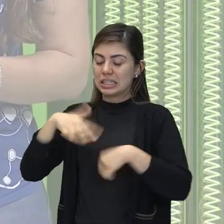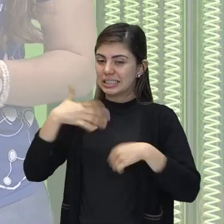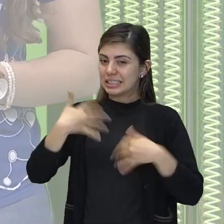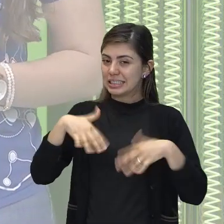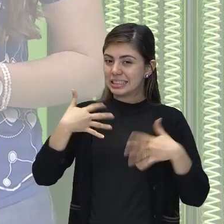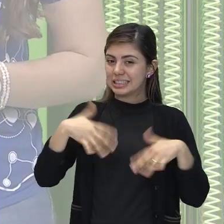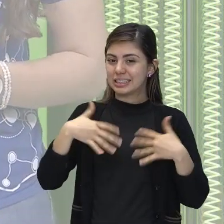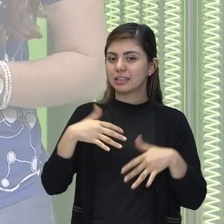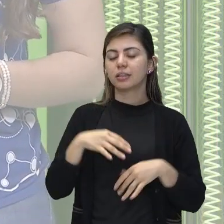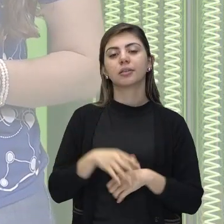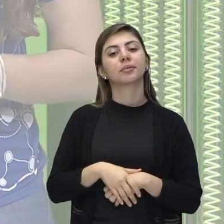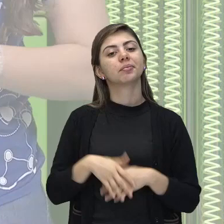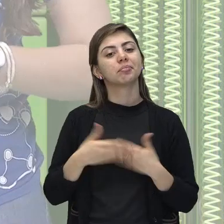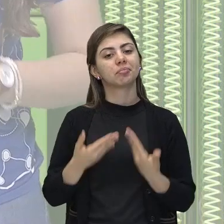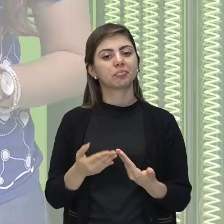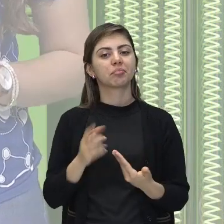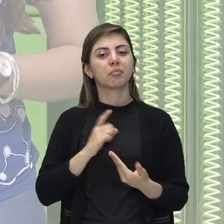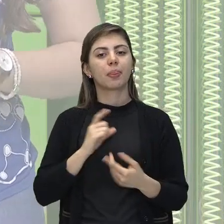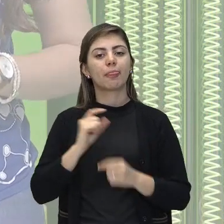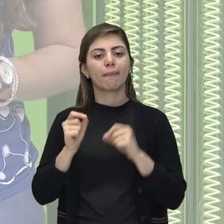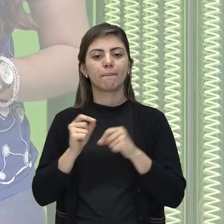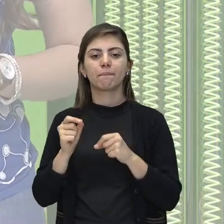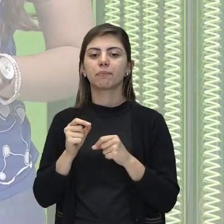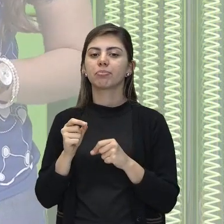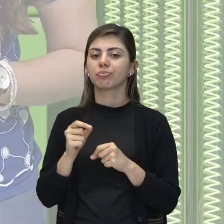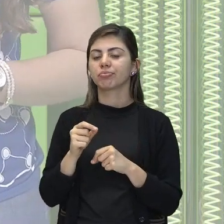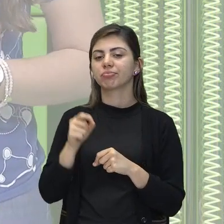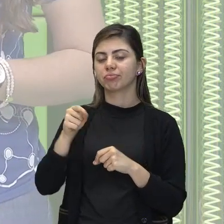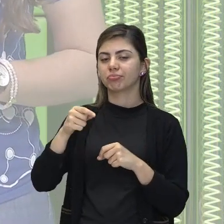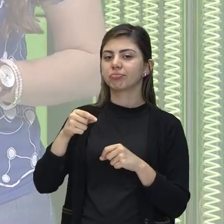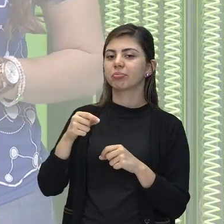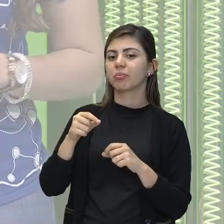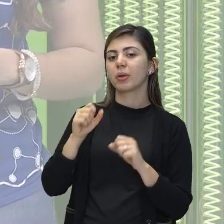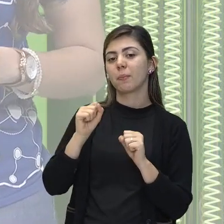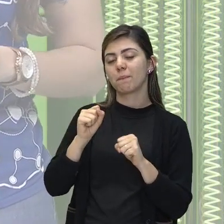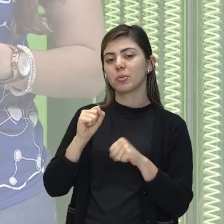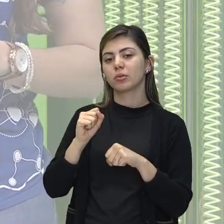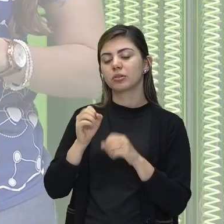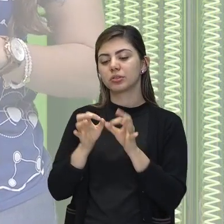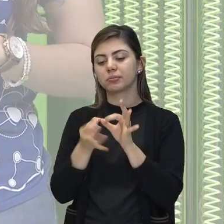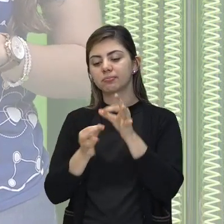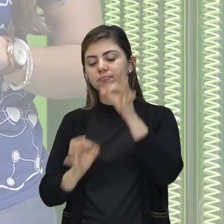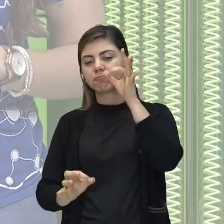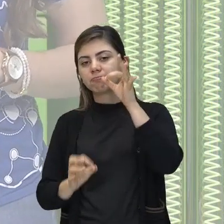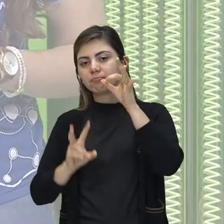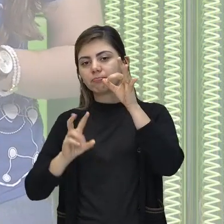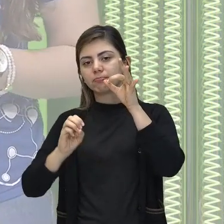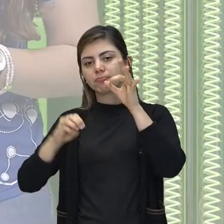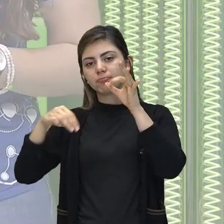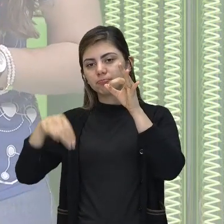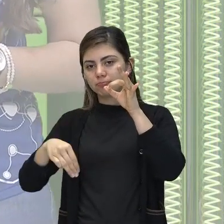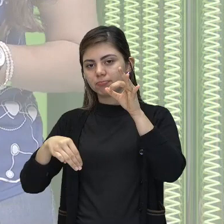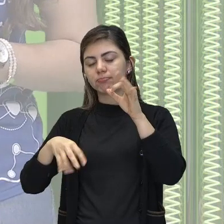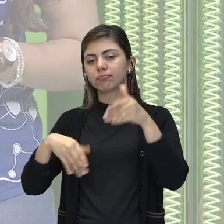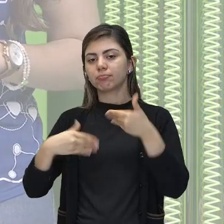queimar, né? Então, esses tentáculos aqui da caravela portuguesa pode chegar até 50 metros e é muito